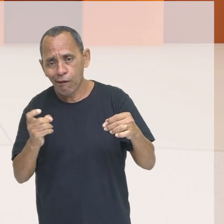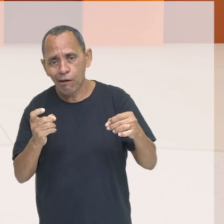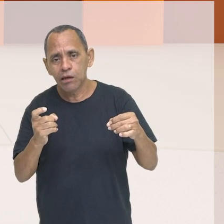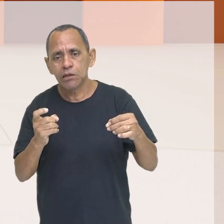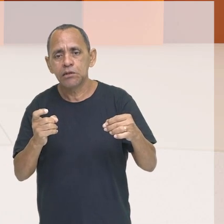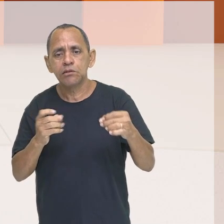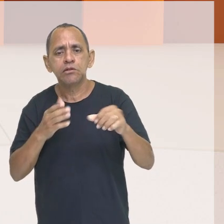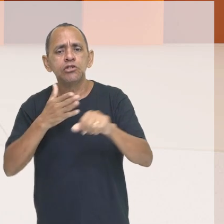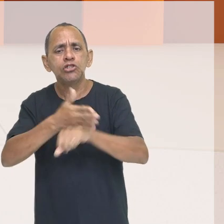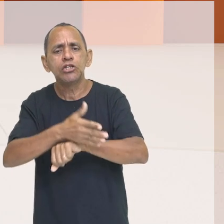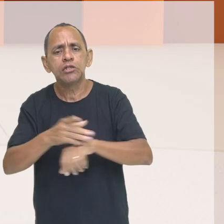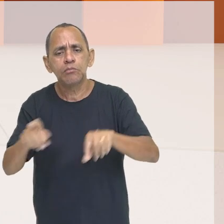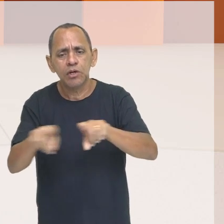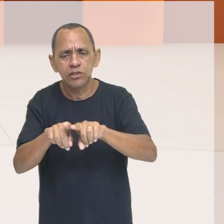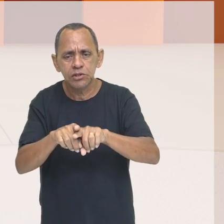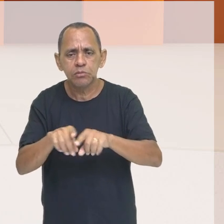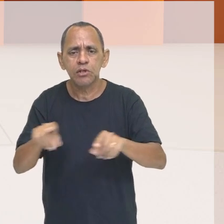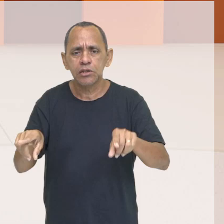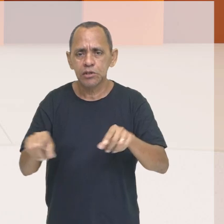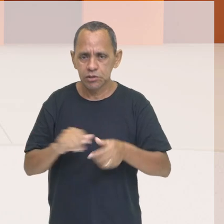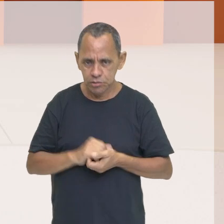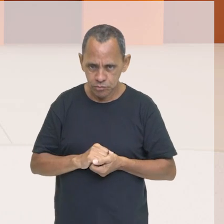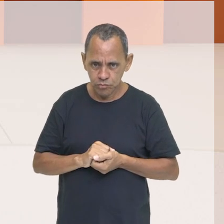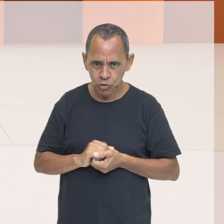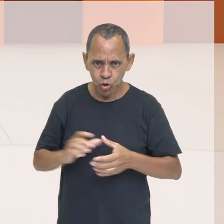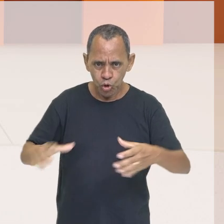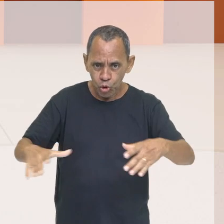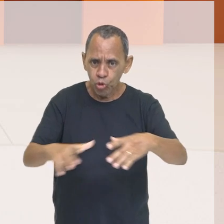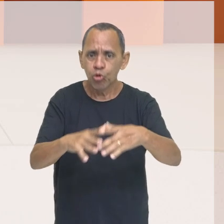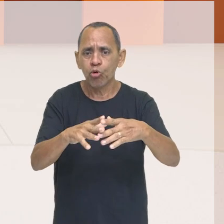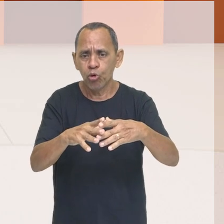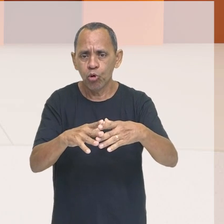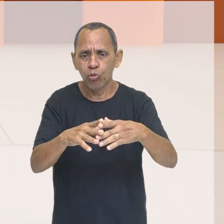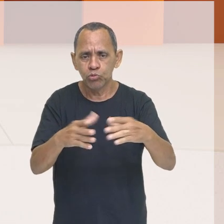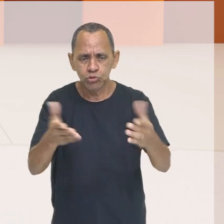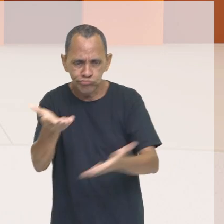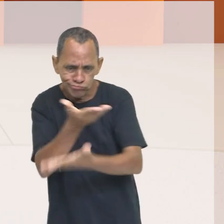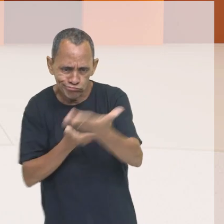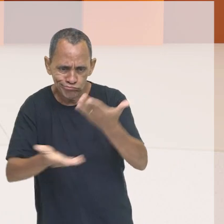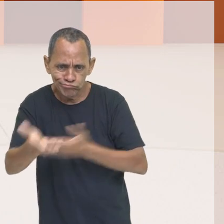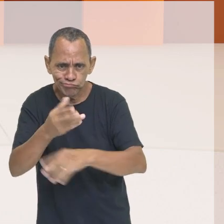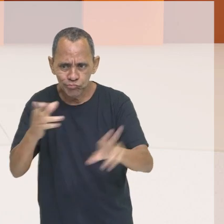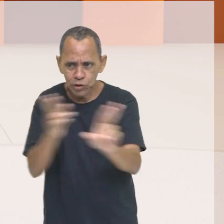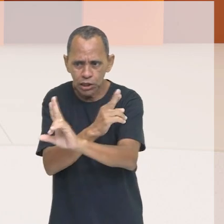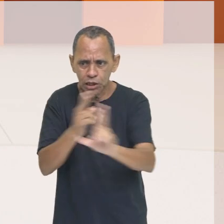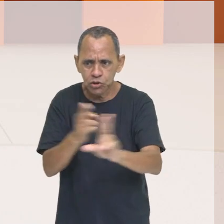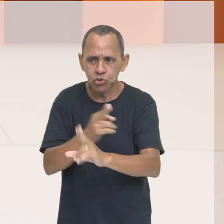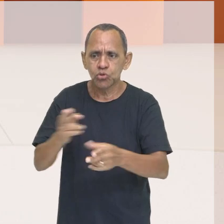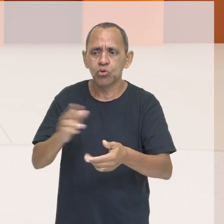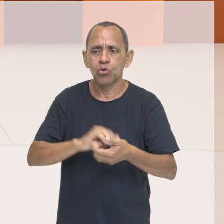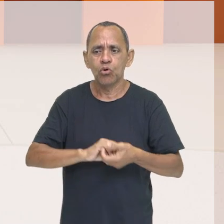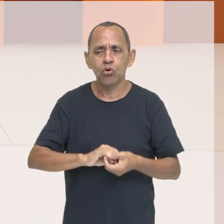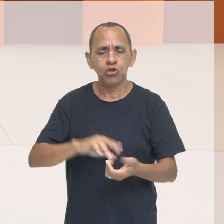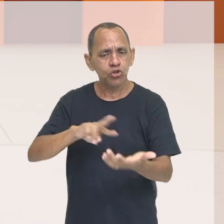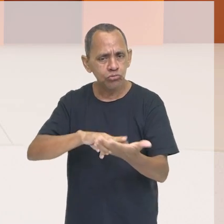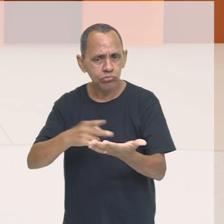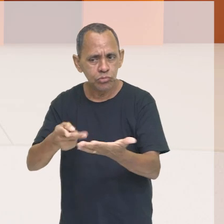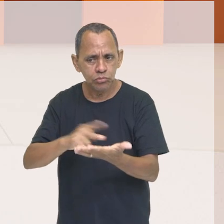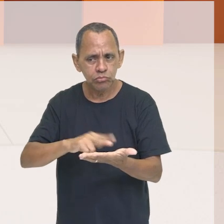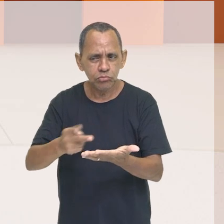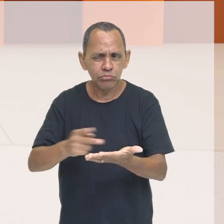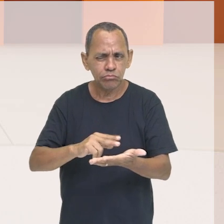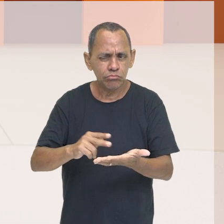contexto social ou universal, mediado por relações contratuais, ou seja, os sujeitos